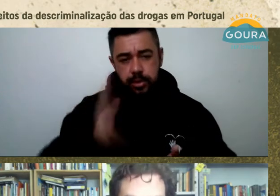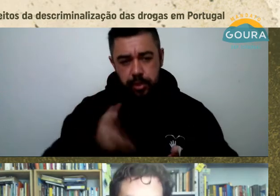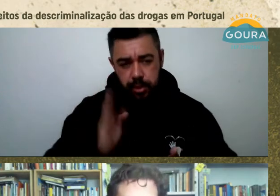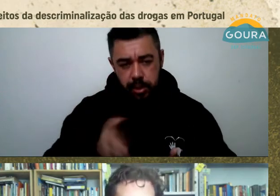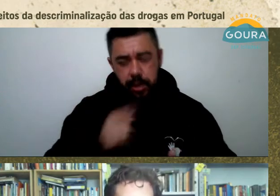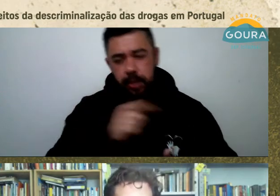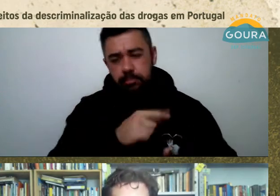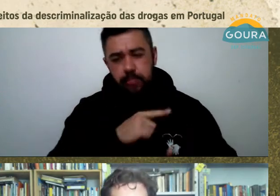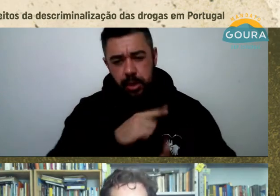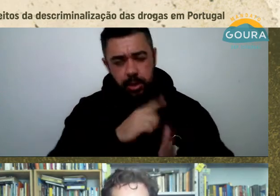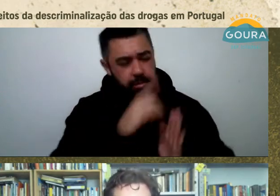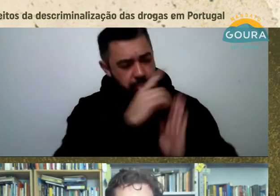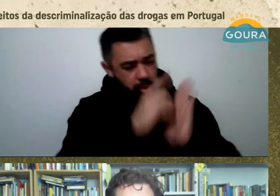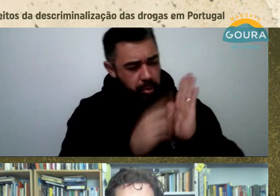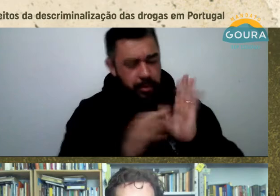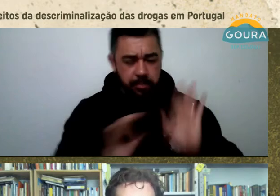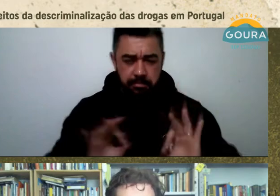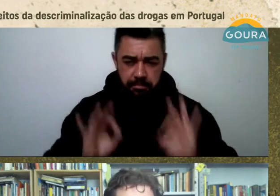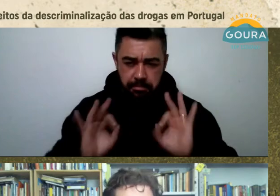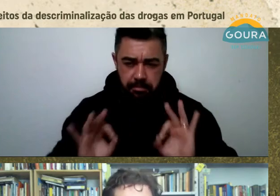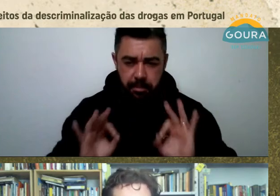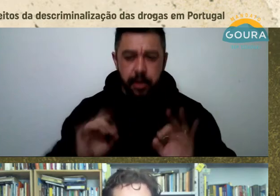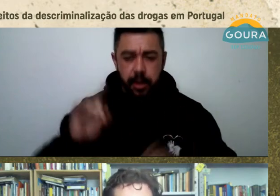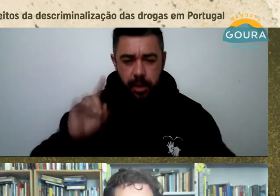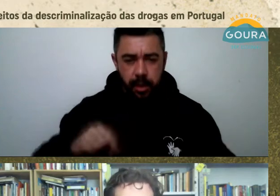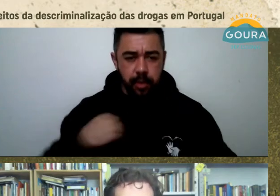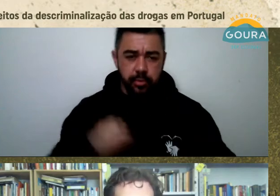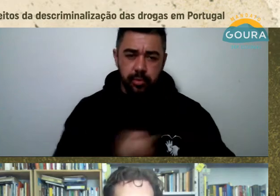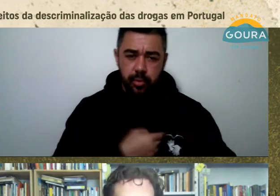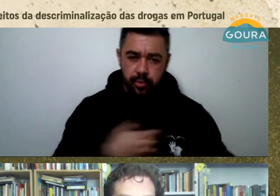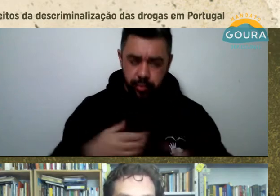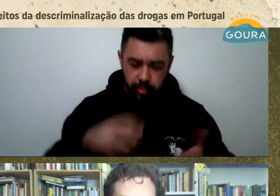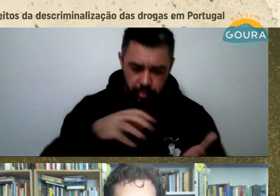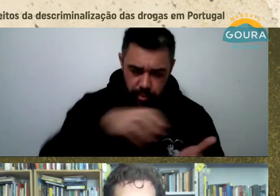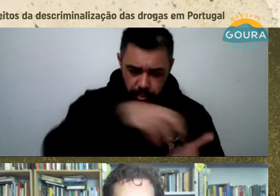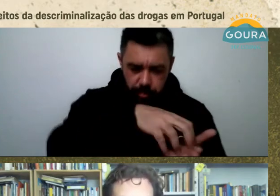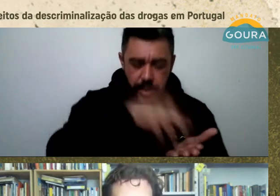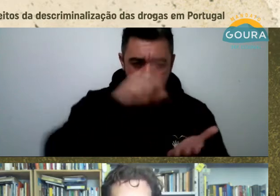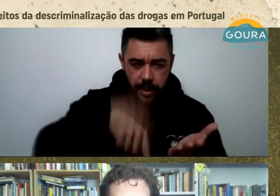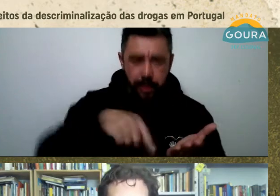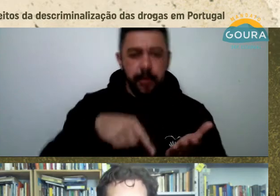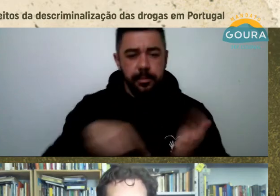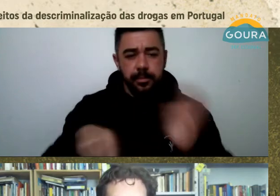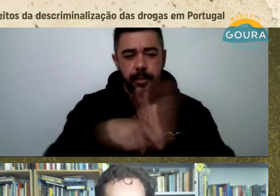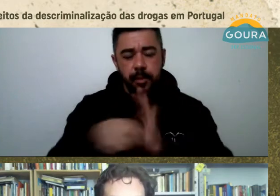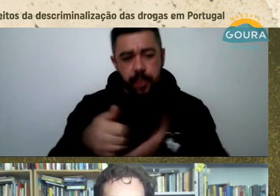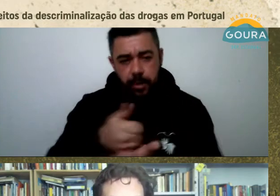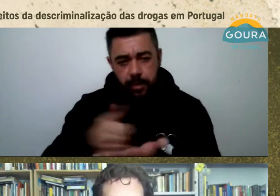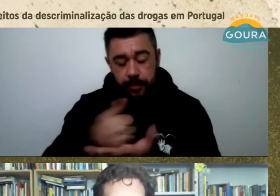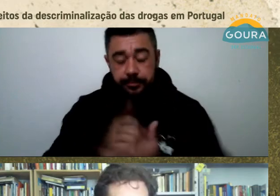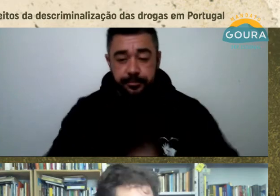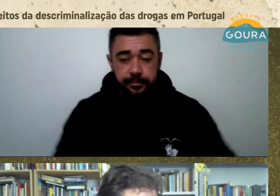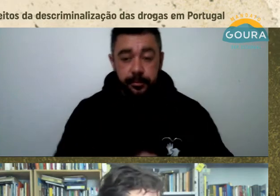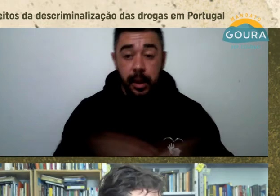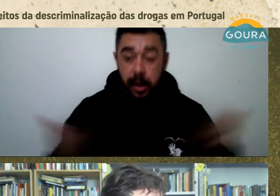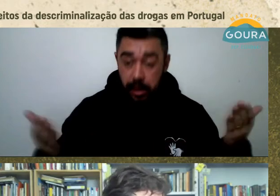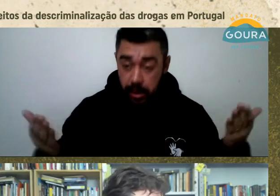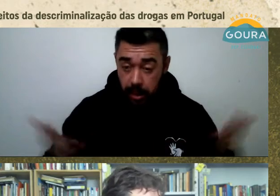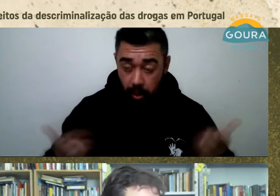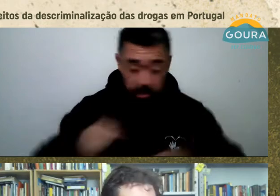dossiê é uma competência da nossa agência do medicamento. E neste momento temos várias